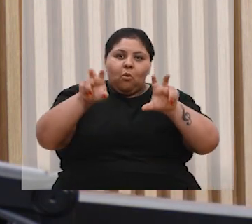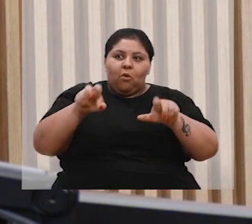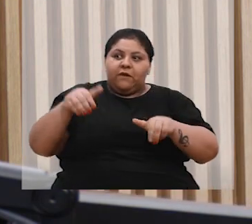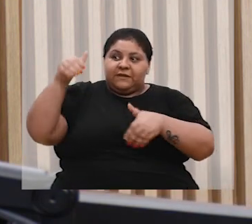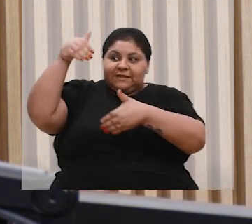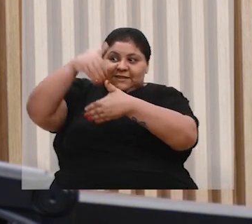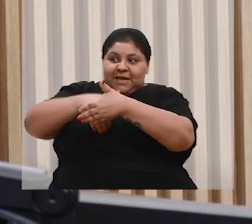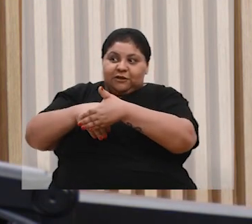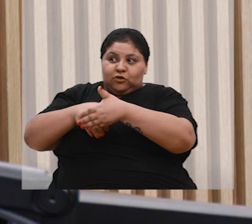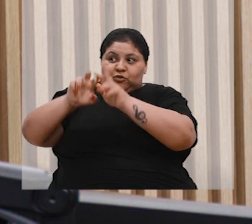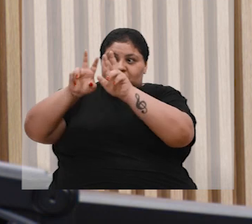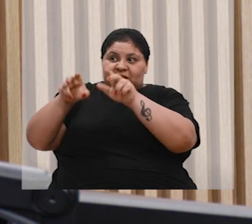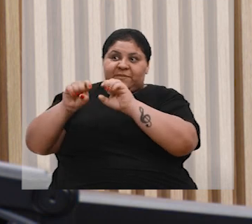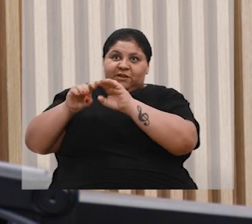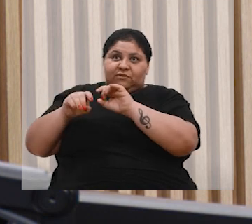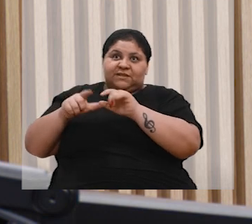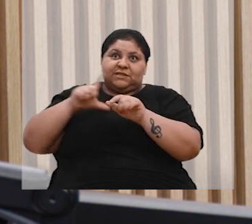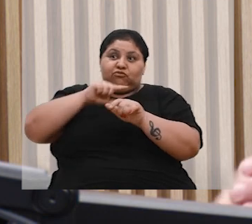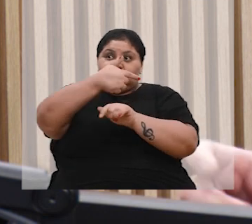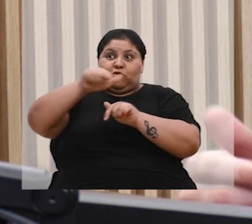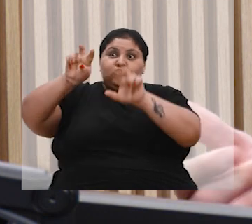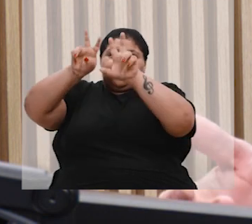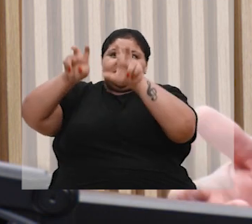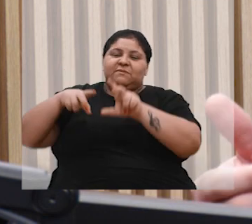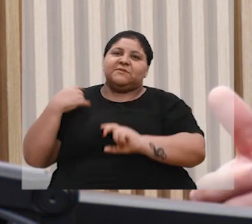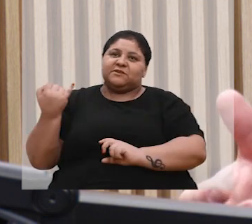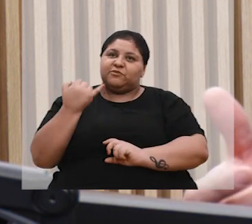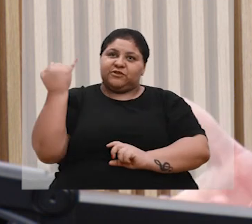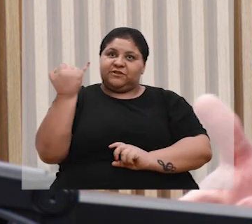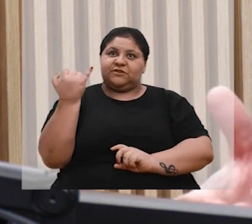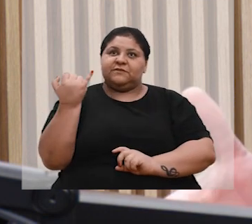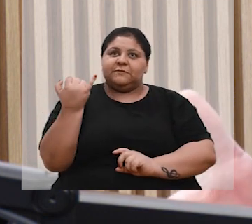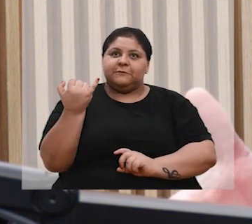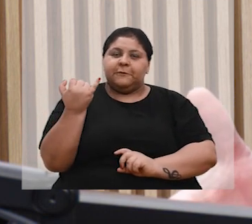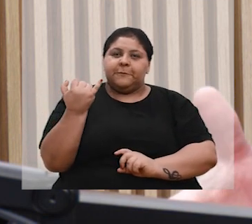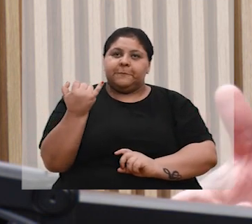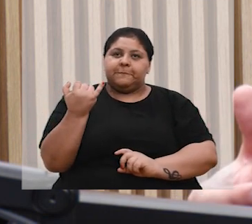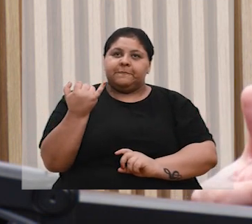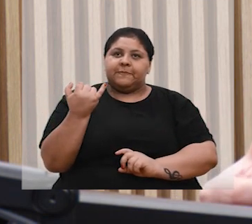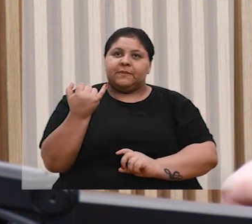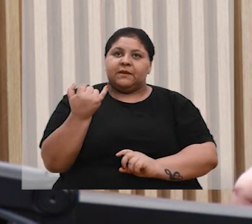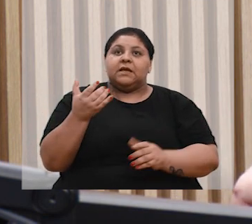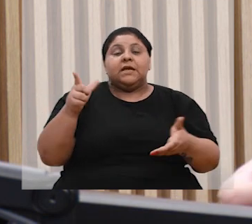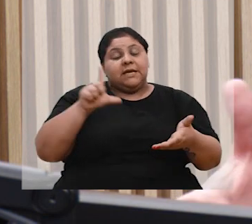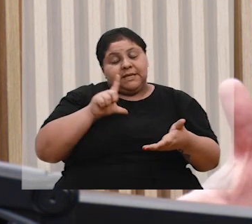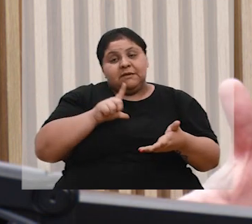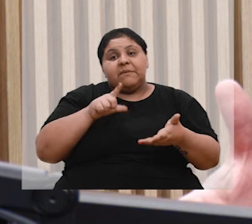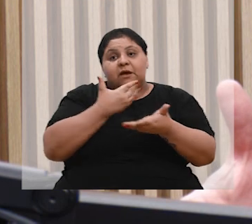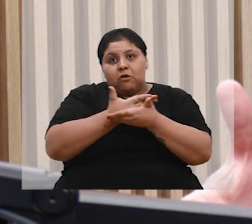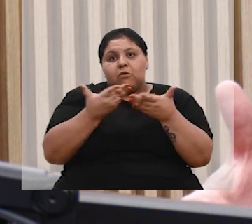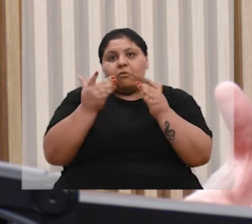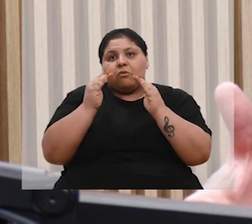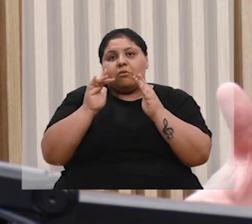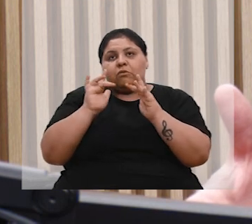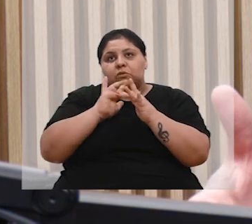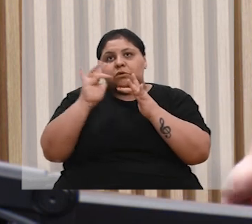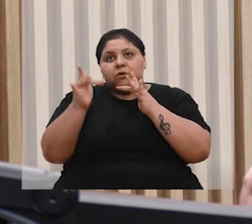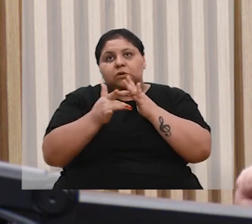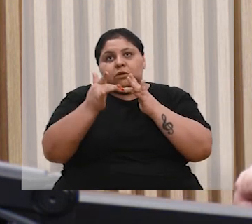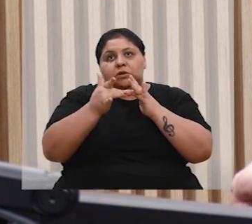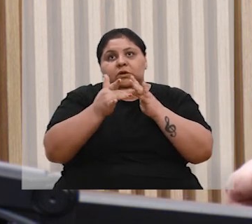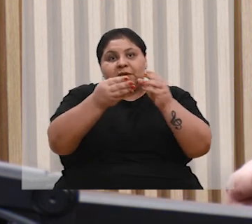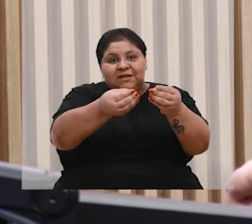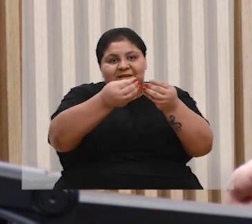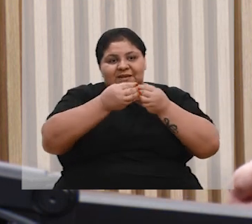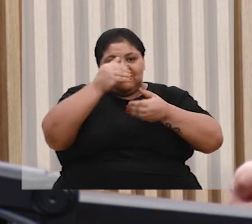universos ali. E à medida que os vereadores vão na sua rede social aderindo a esses trabalhos, eles